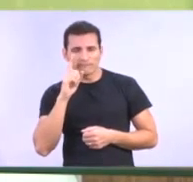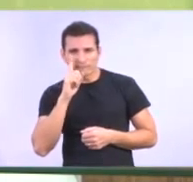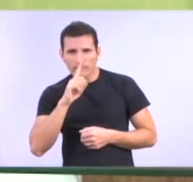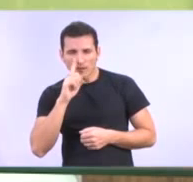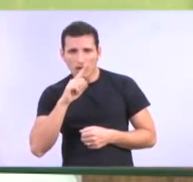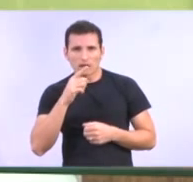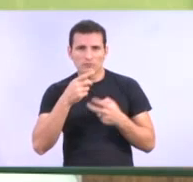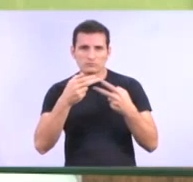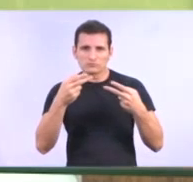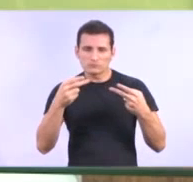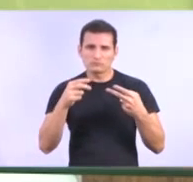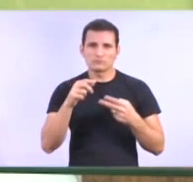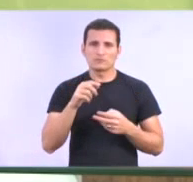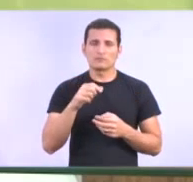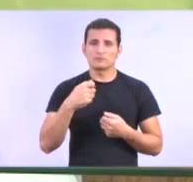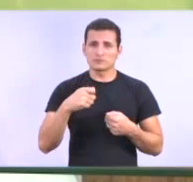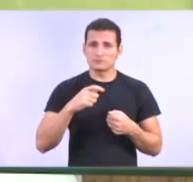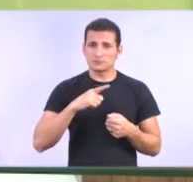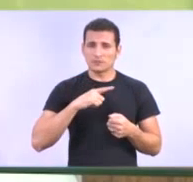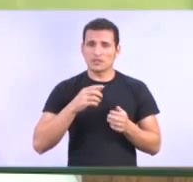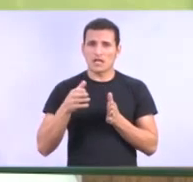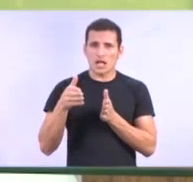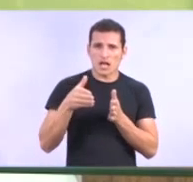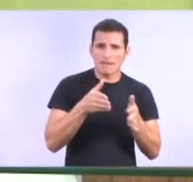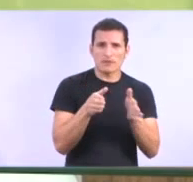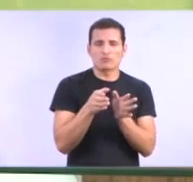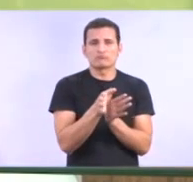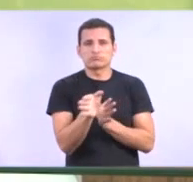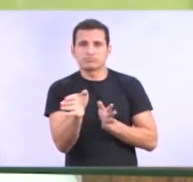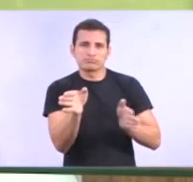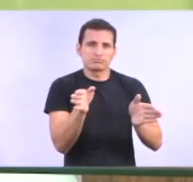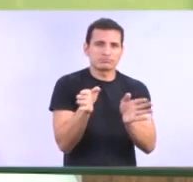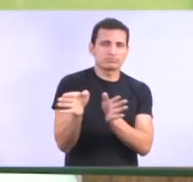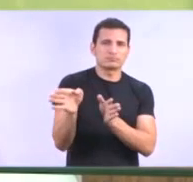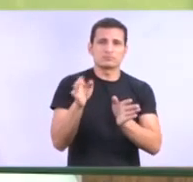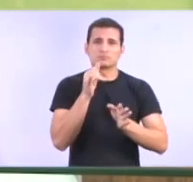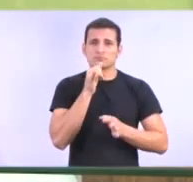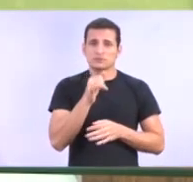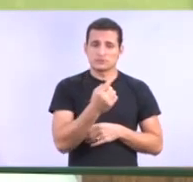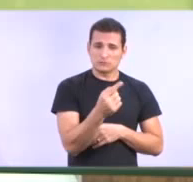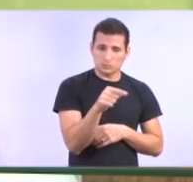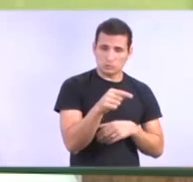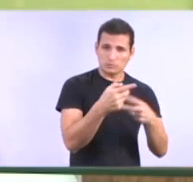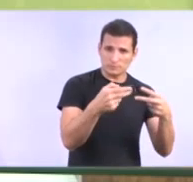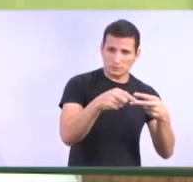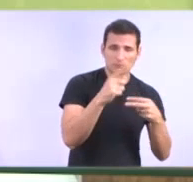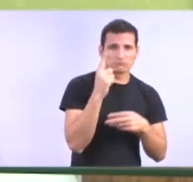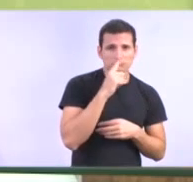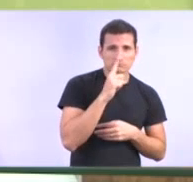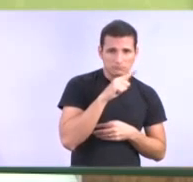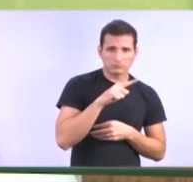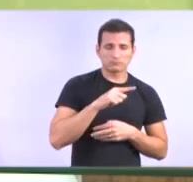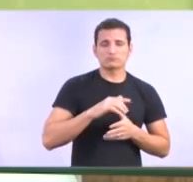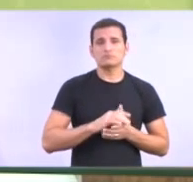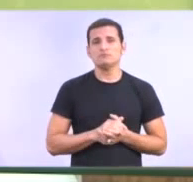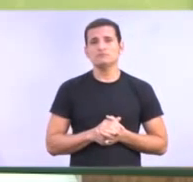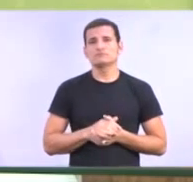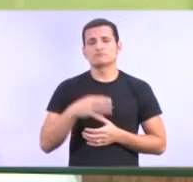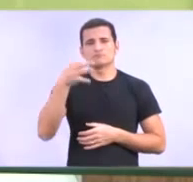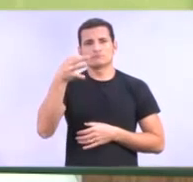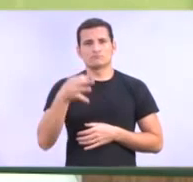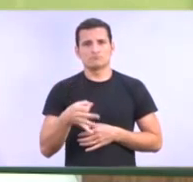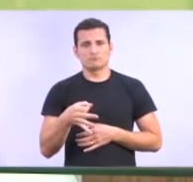de um dispositivo ou se um link falhar. Está perfeito, Jusce, exatamente, a resposta é exatamente isso.